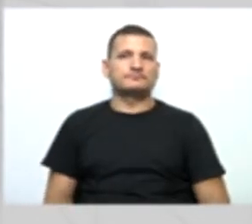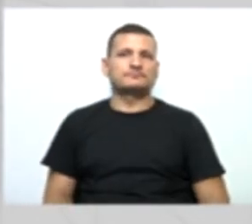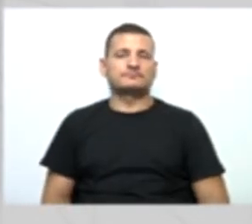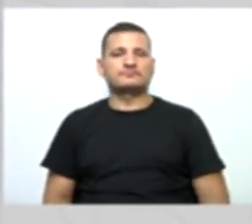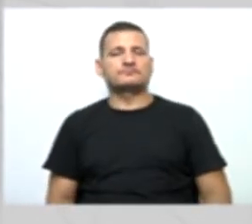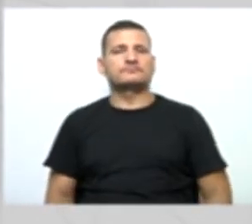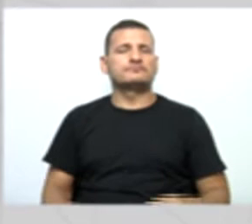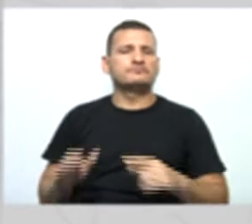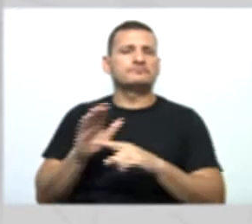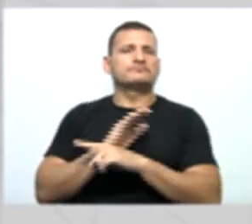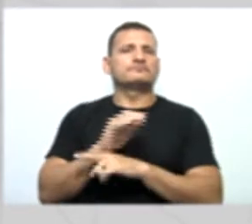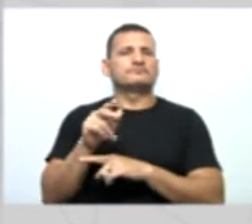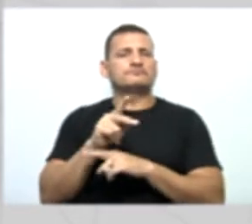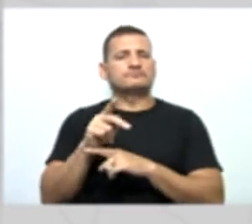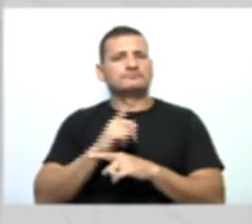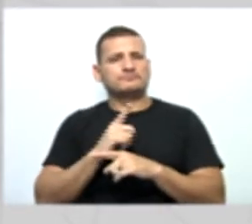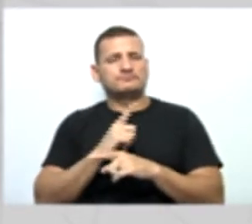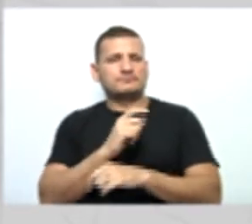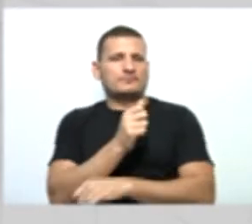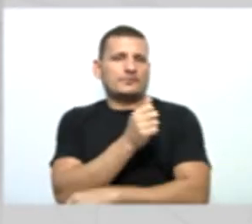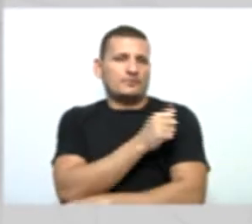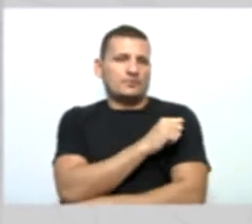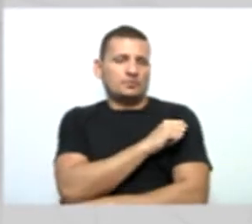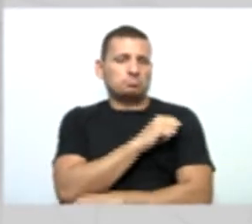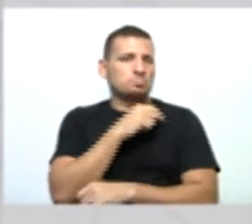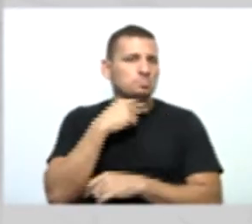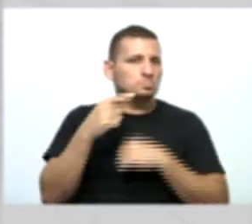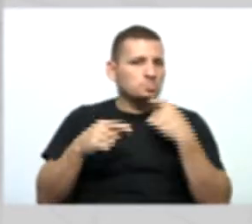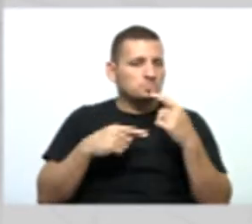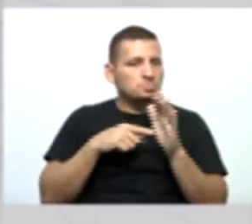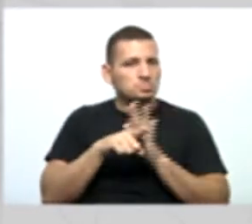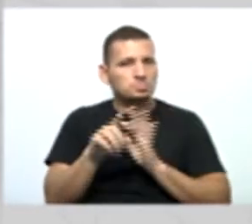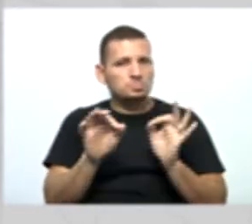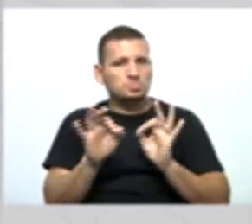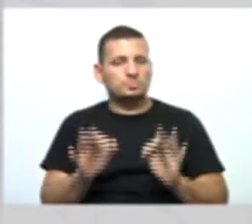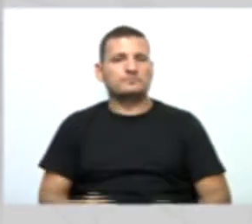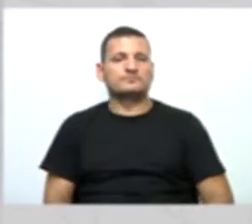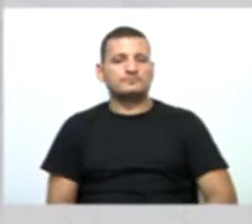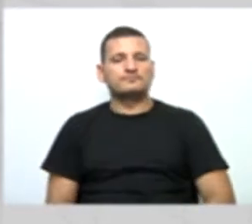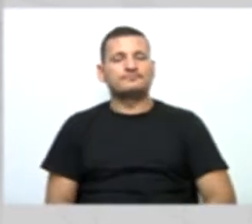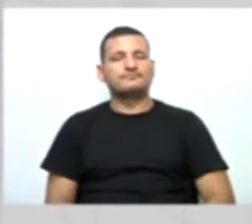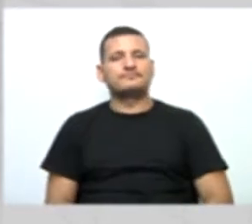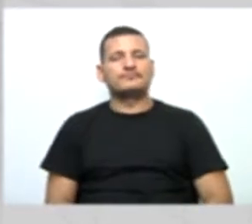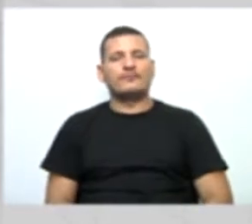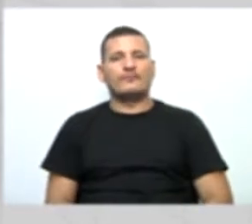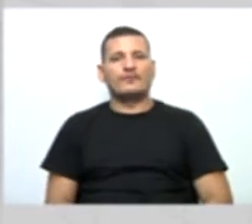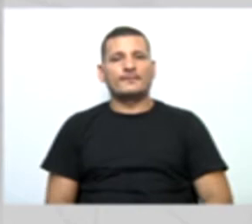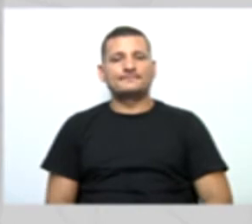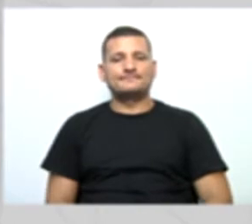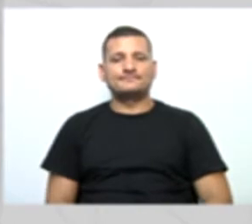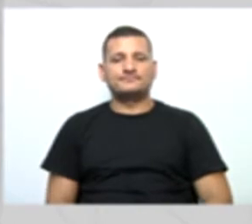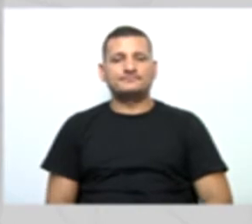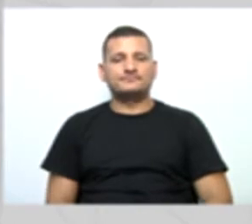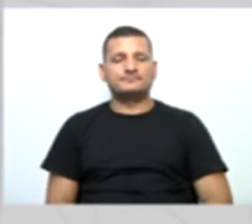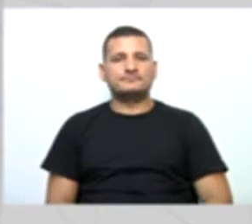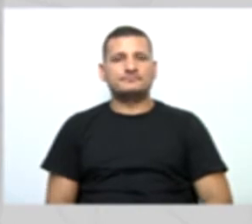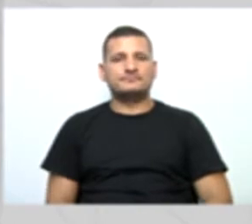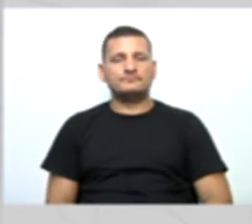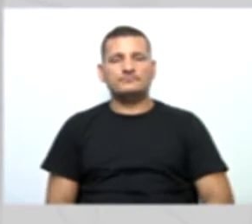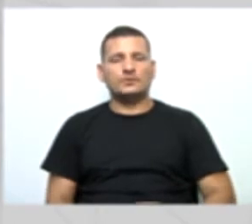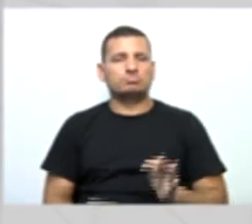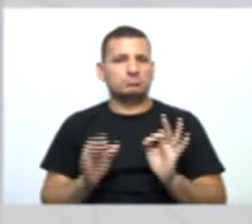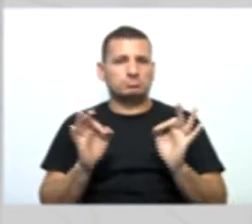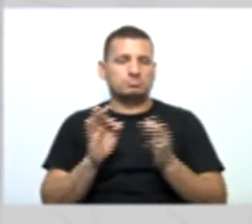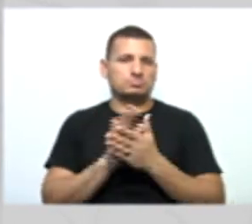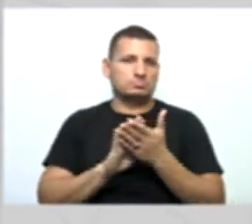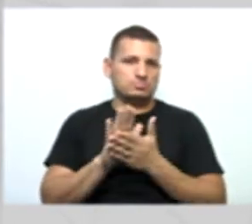Professor Eduardo, surgiu alguma dúvida aí entre os conceitos de classe e objeto? Por enquanto não, nenhuma dúvida. Gostaria